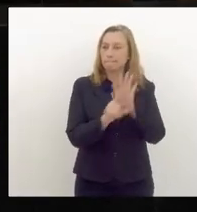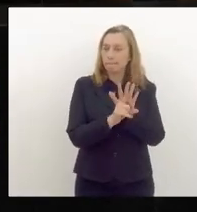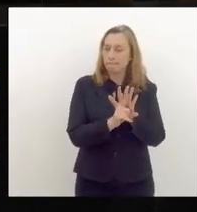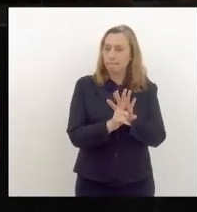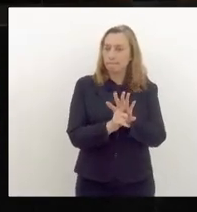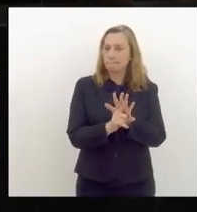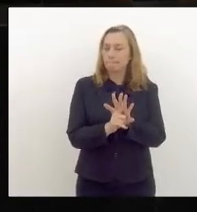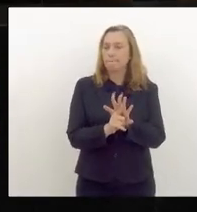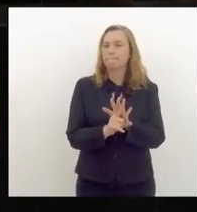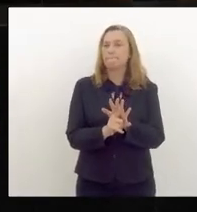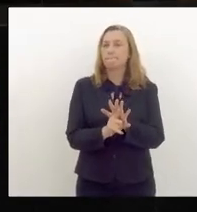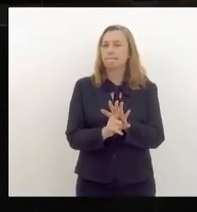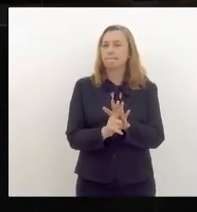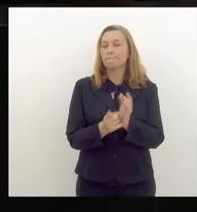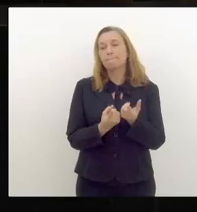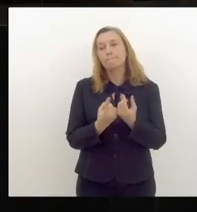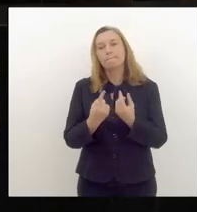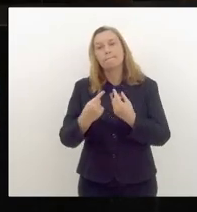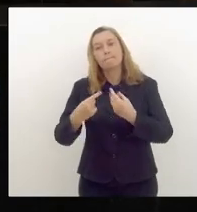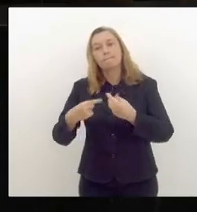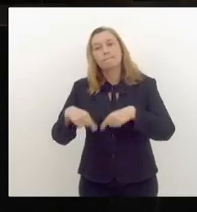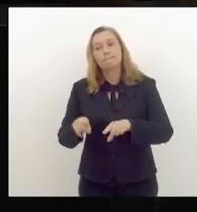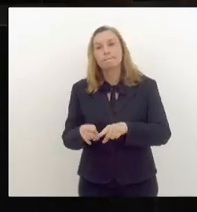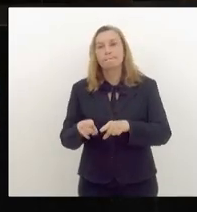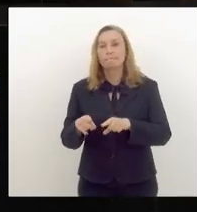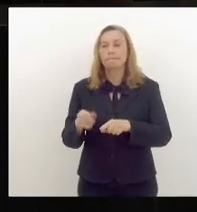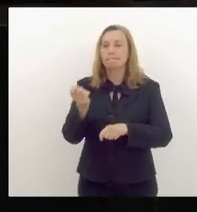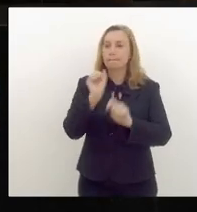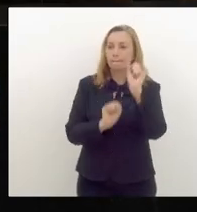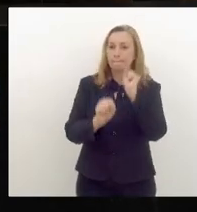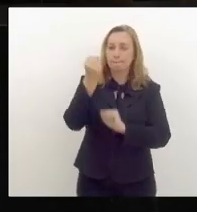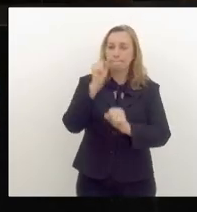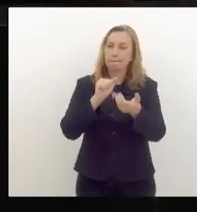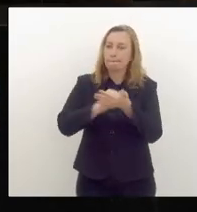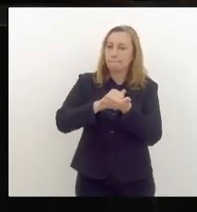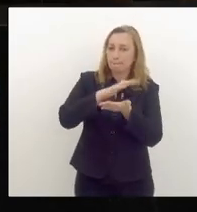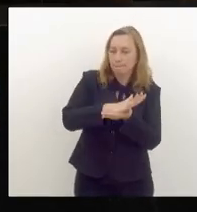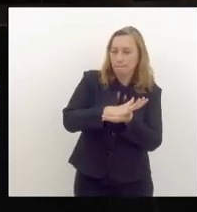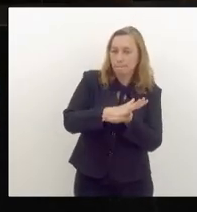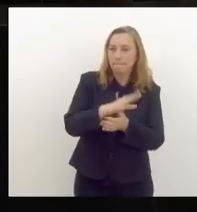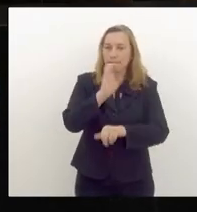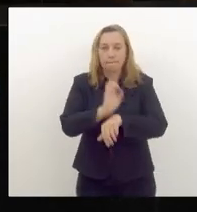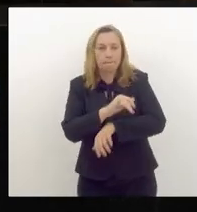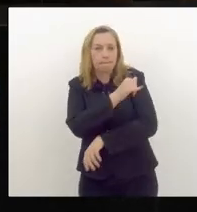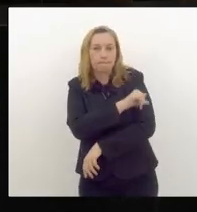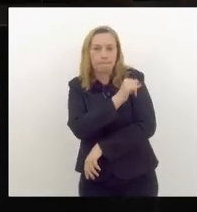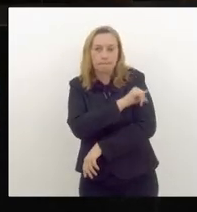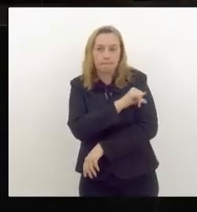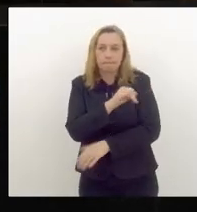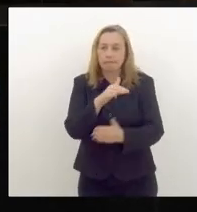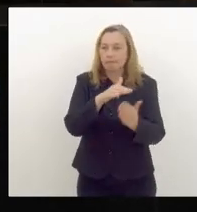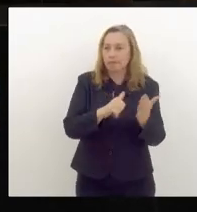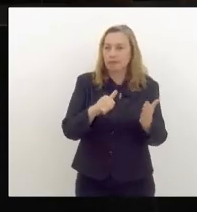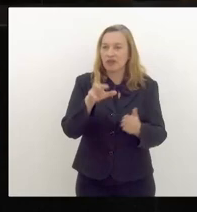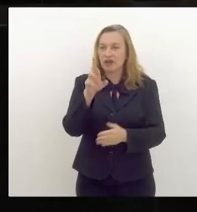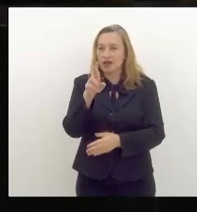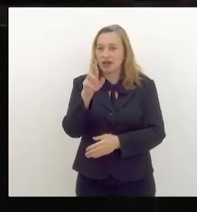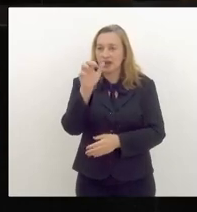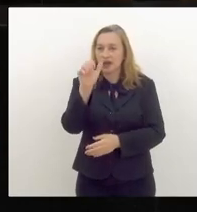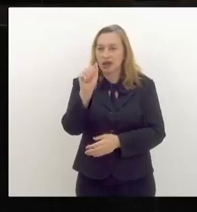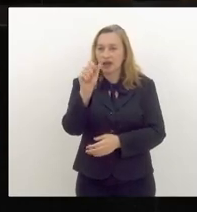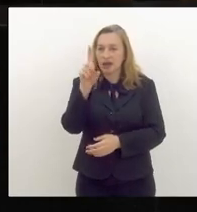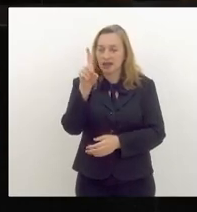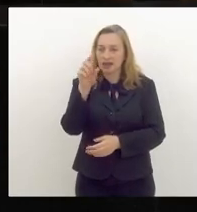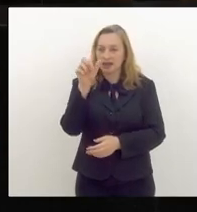sentido da gente combater a indústria das multas que existem no Estado do Rio de Janeiro retirando os radares